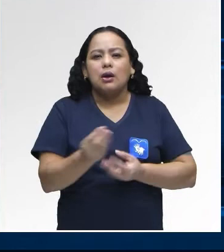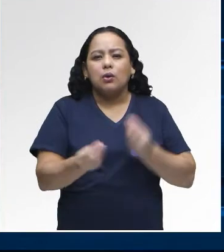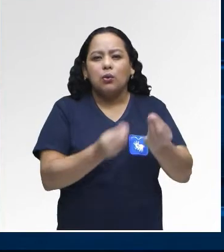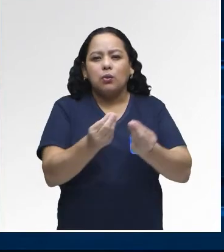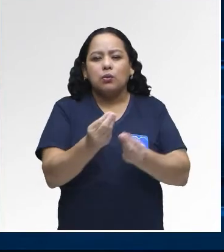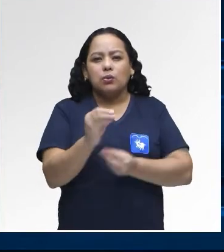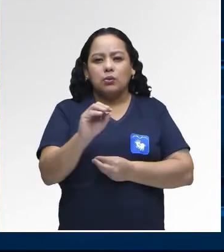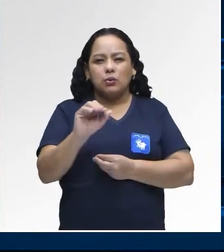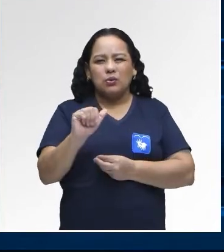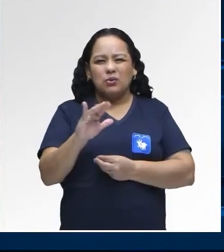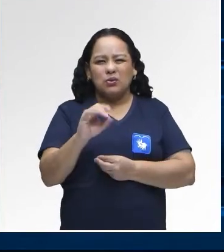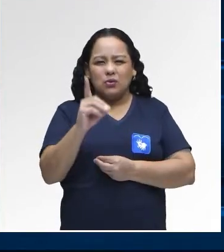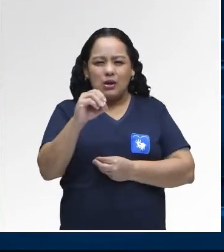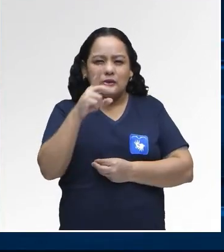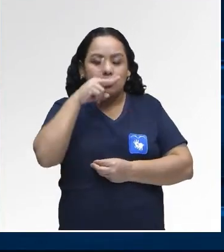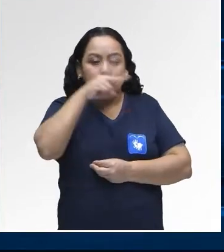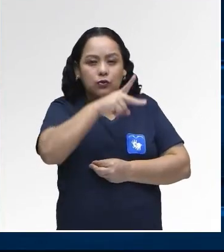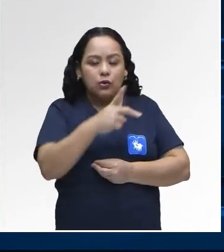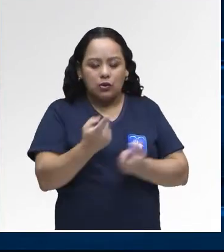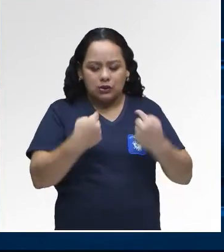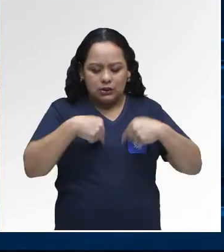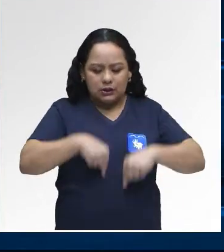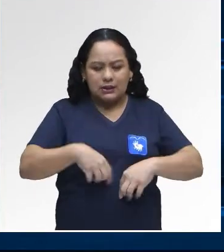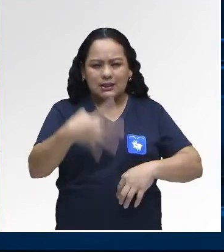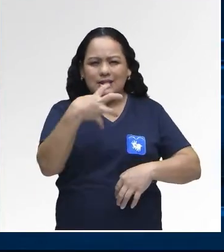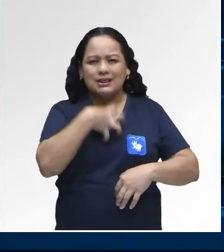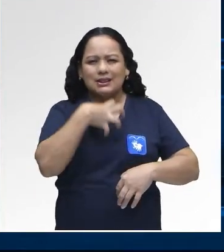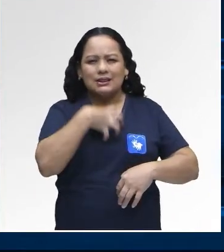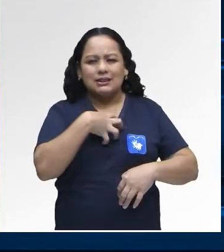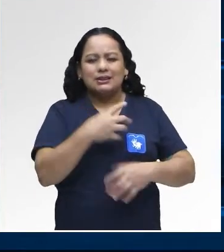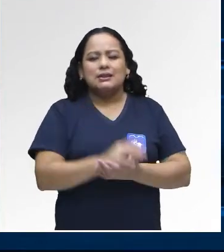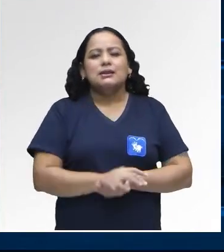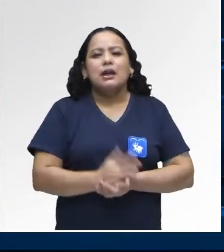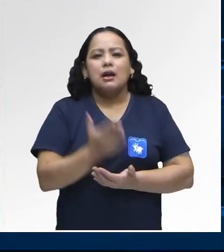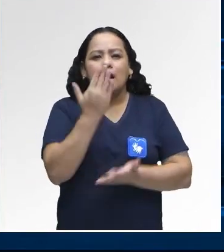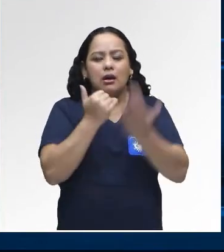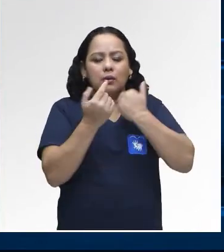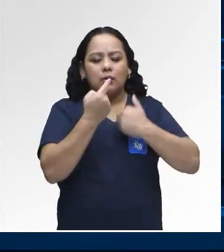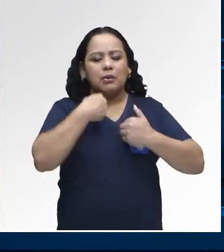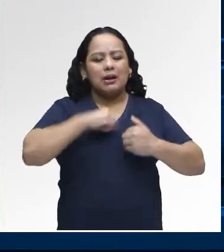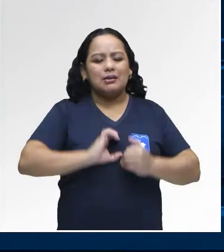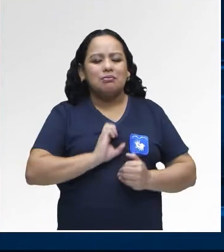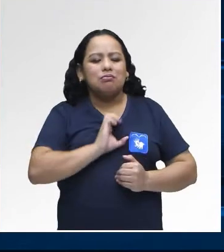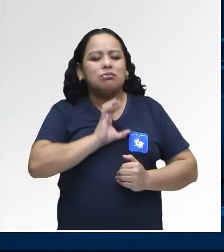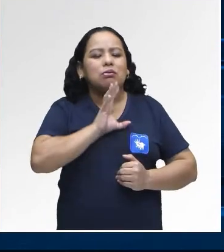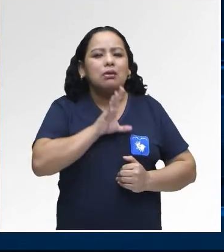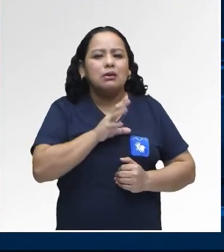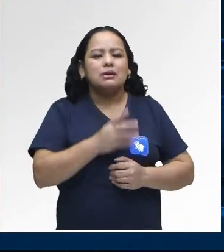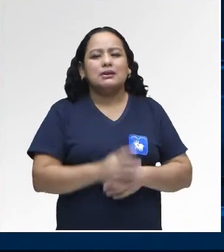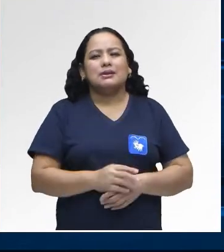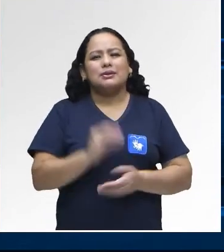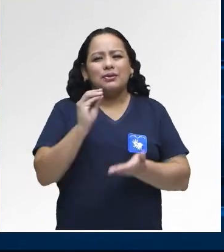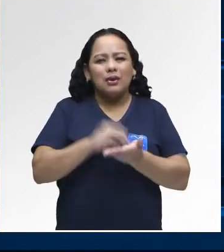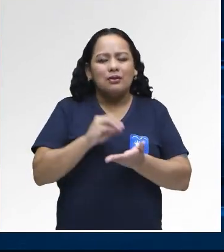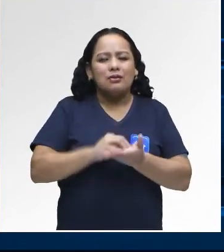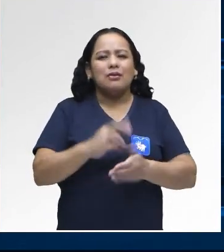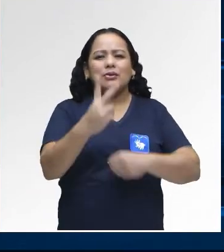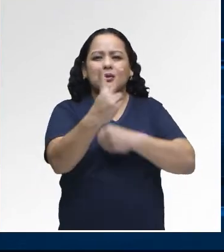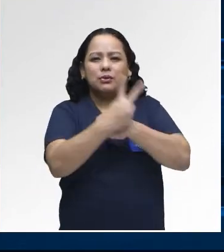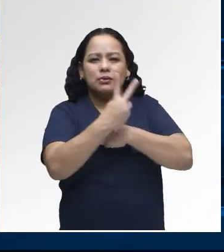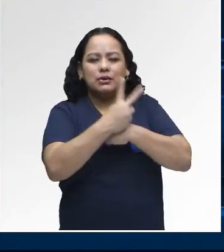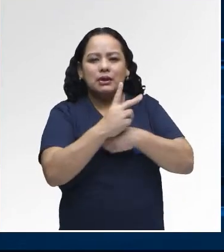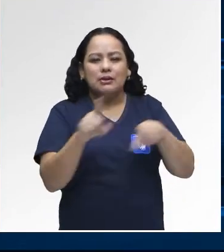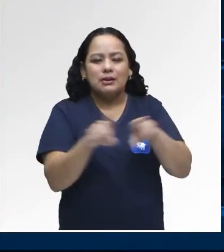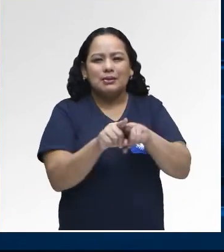que a pessoa pode ter no estômago e também pode, se não cuidada e se não houver